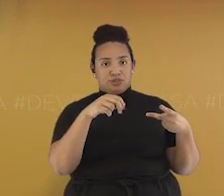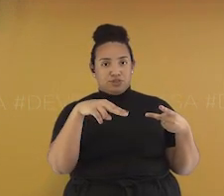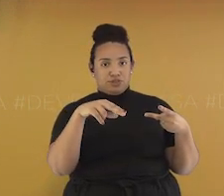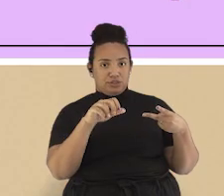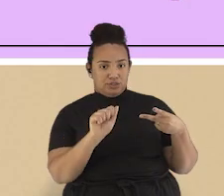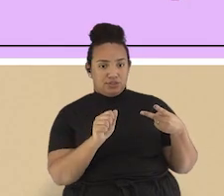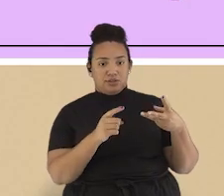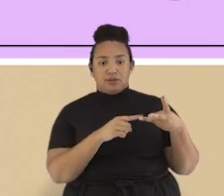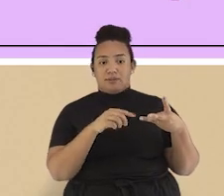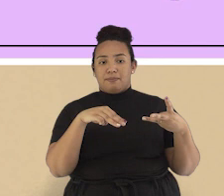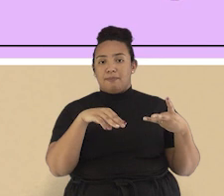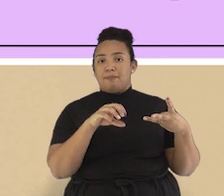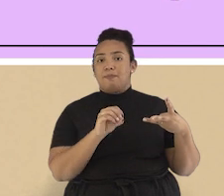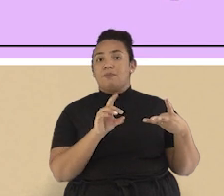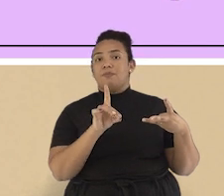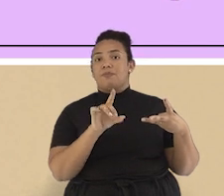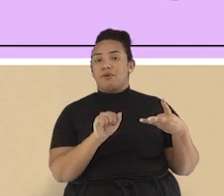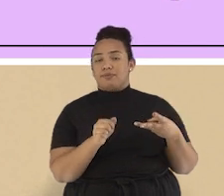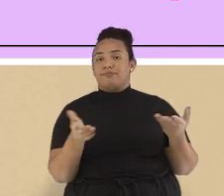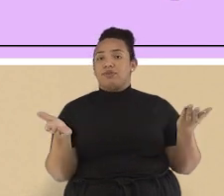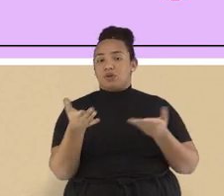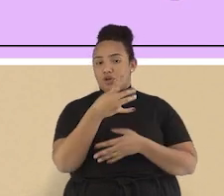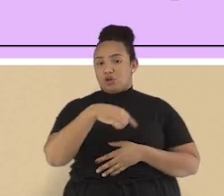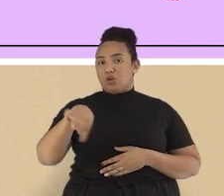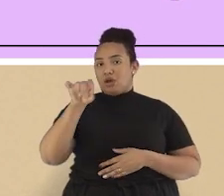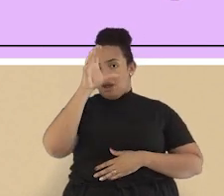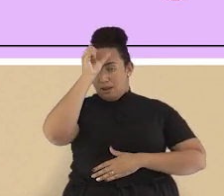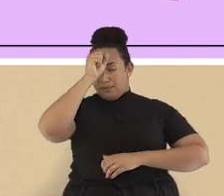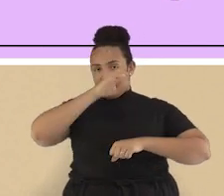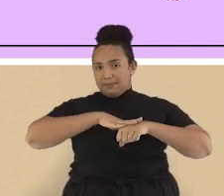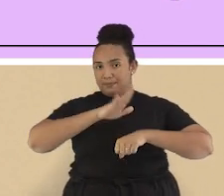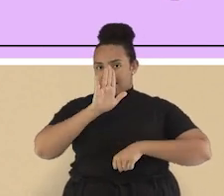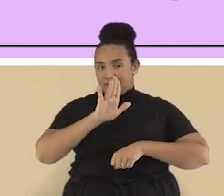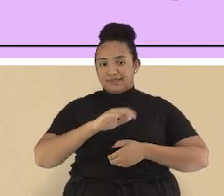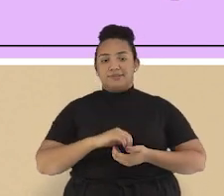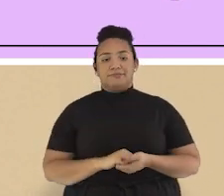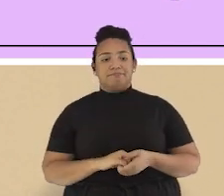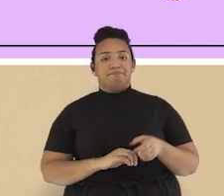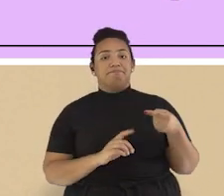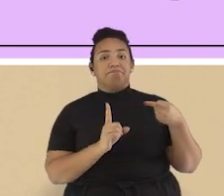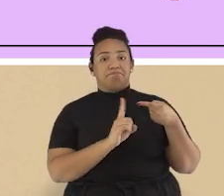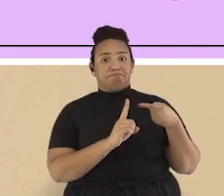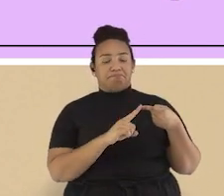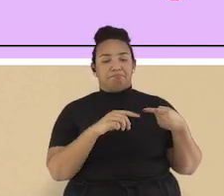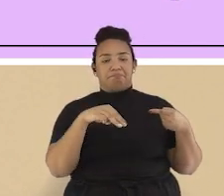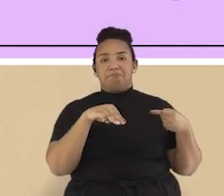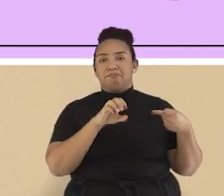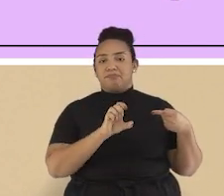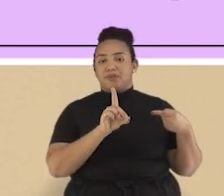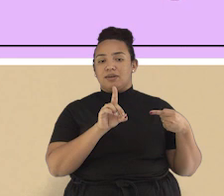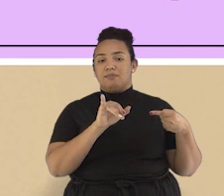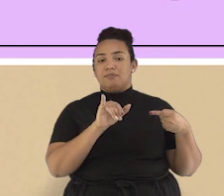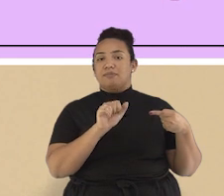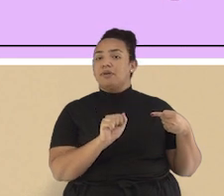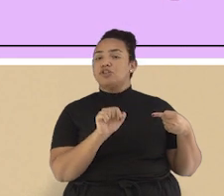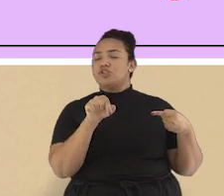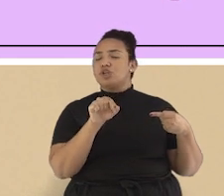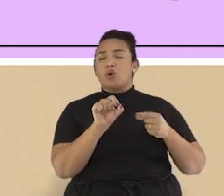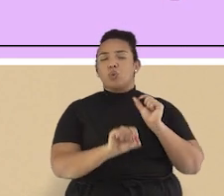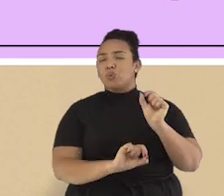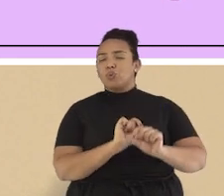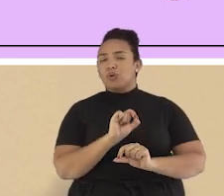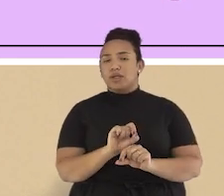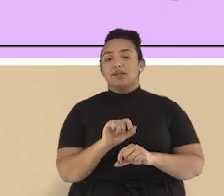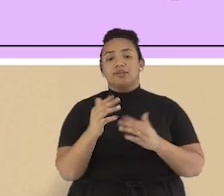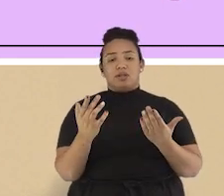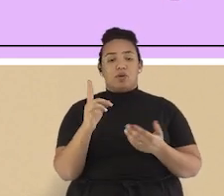sobre ela? A média, como já vimos anteriormente em uma de nossas aulas, é um valor numérico que irá